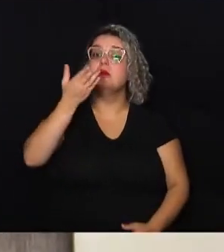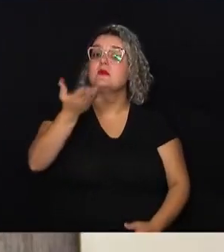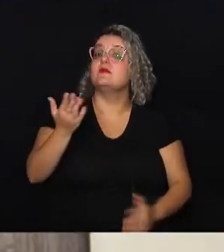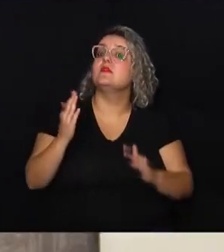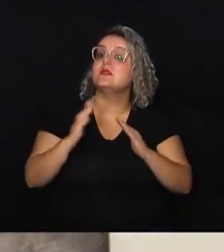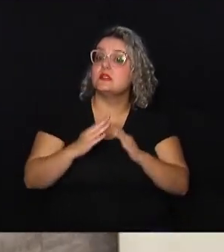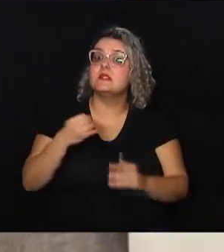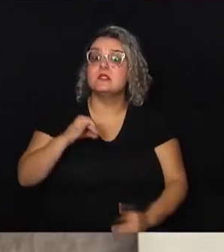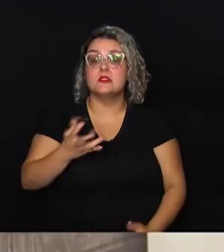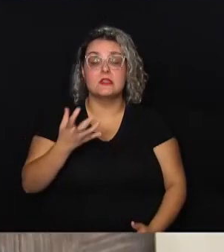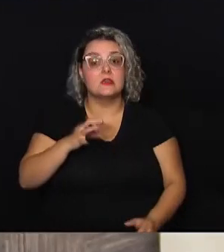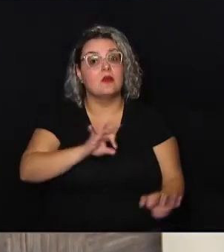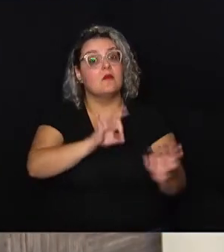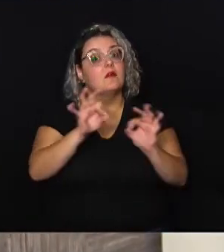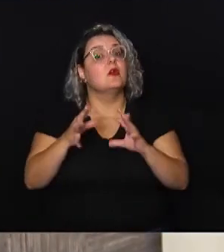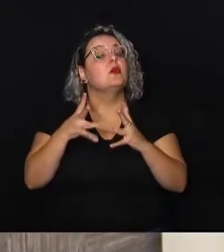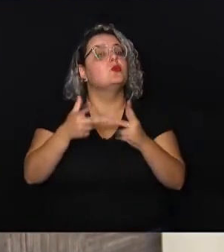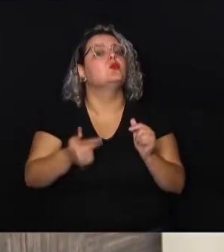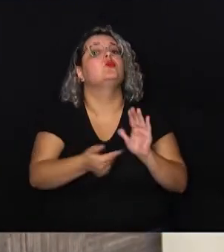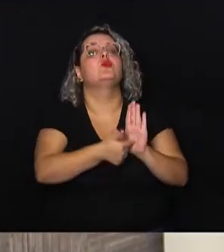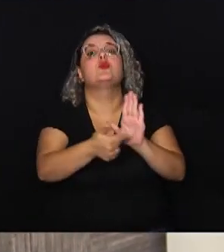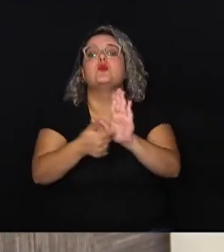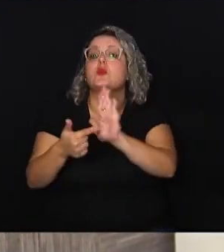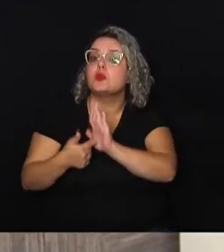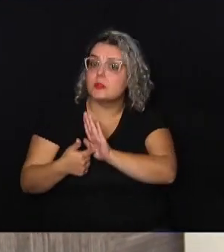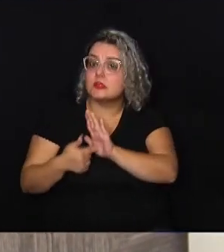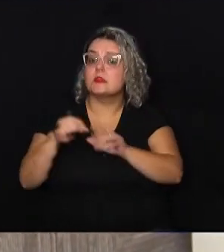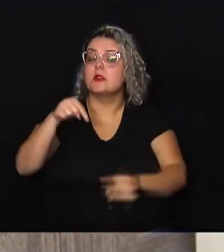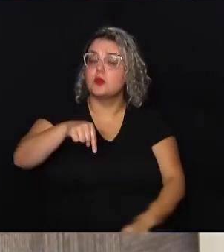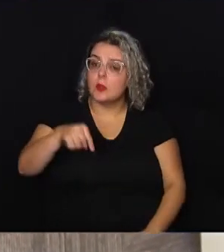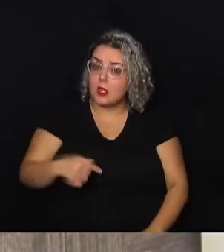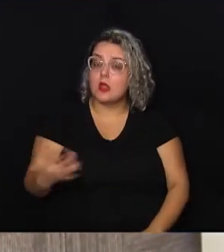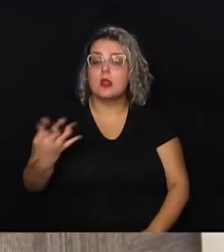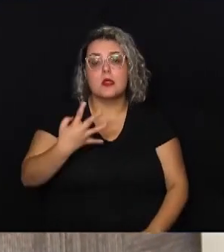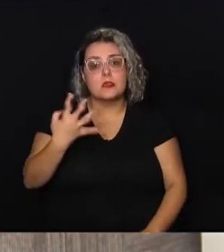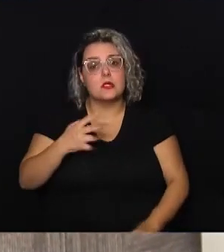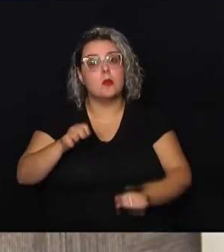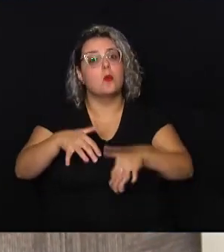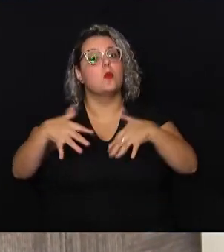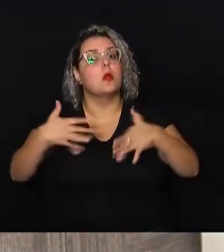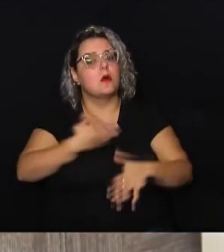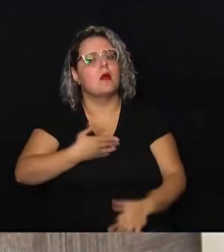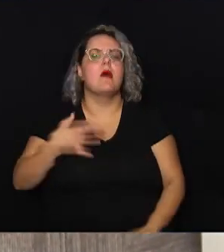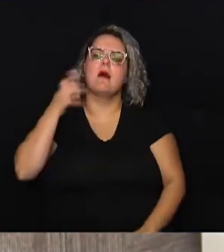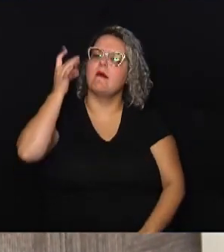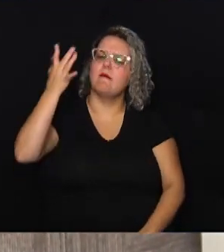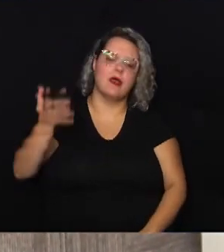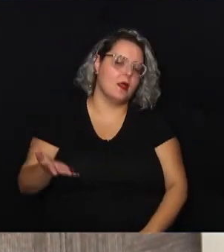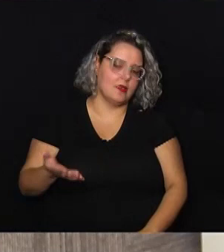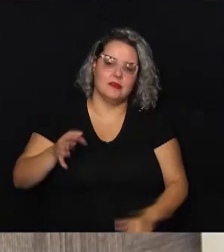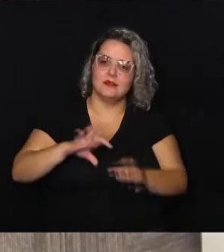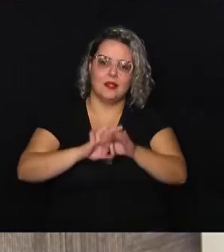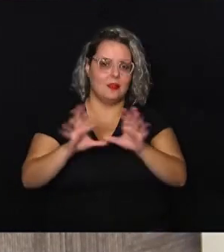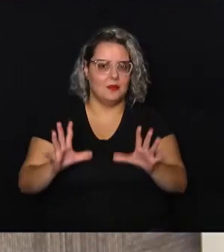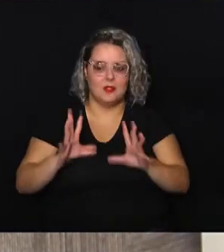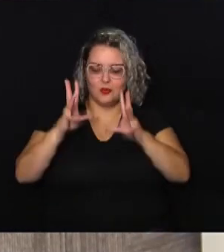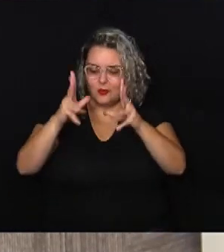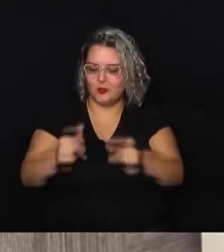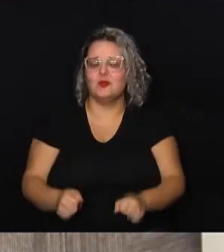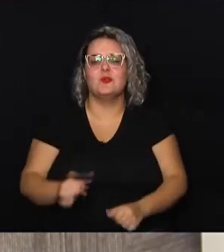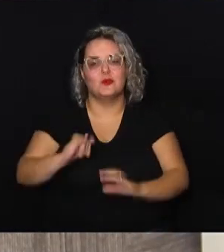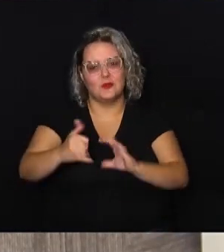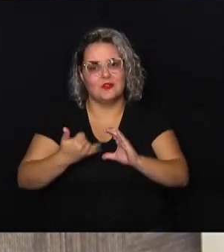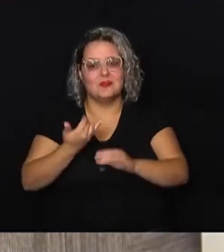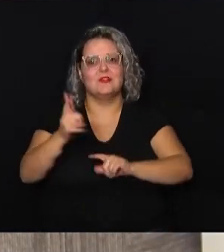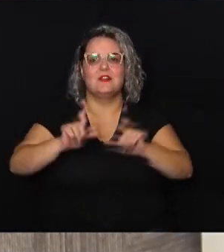que se quiser rever tudo que foi mostrado aqui nessa quarta audiência pública, é muito fácil. Ela está disponível na íntegra no YouTube da